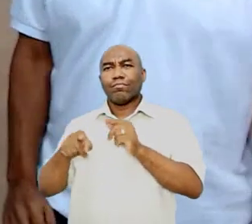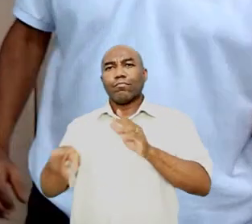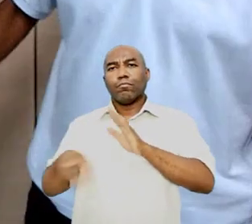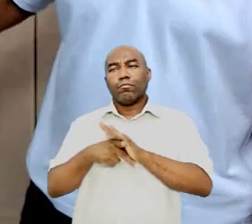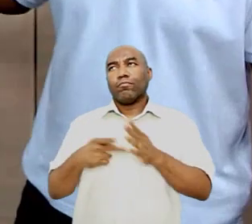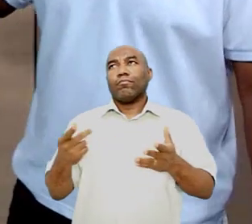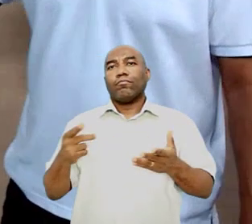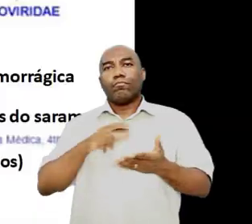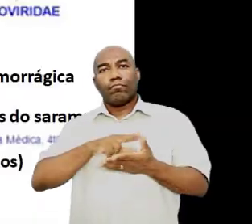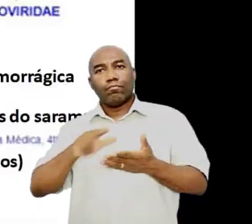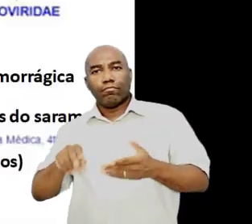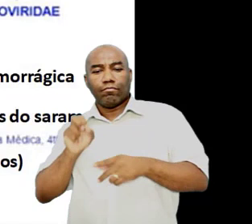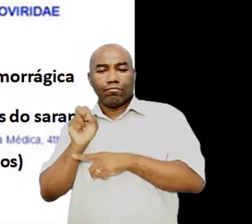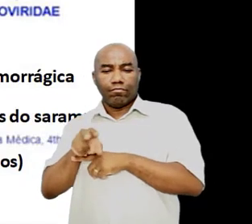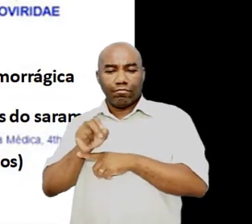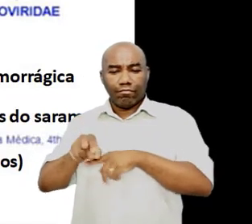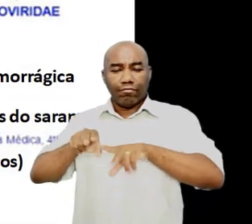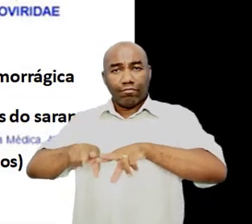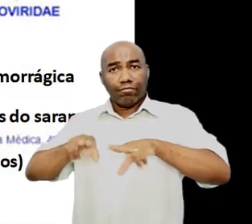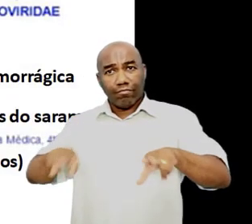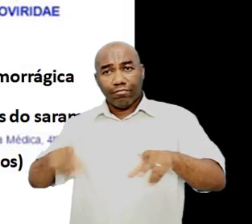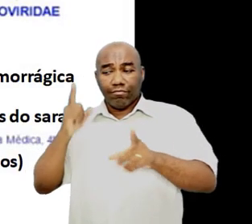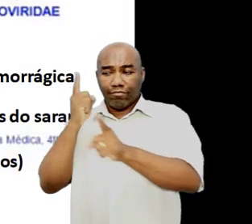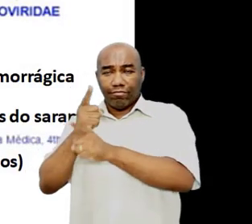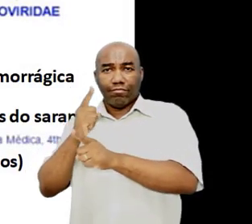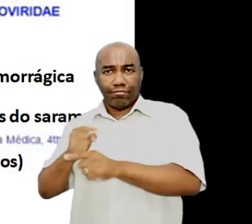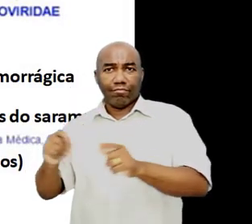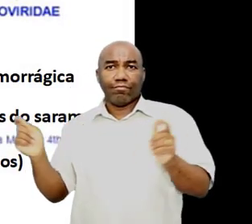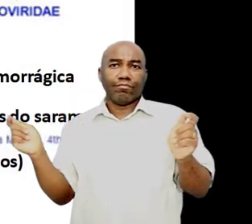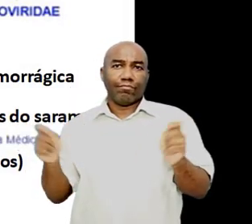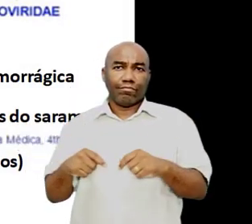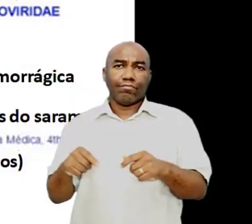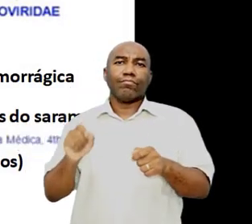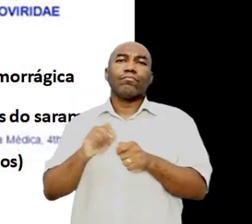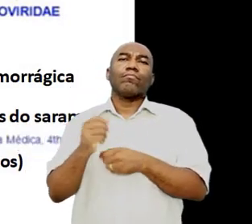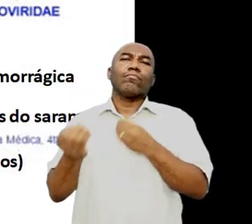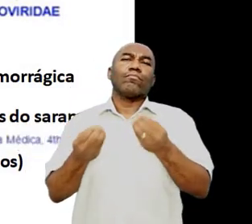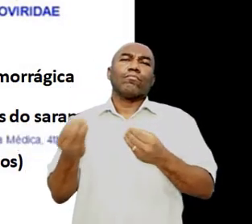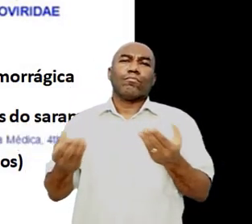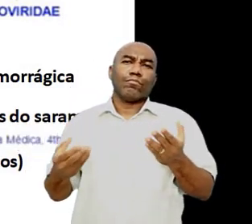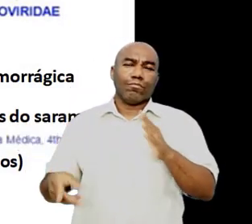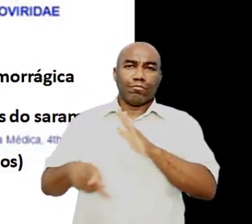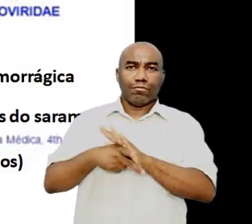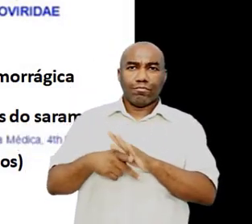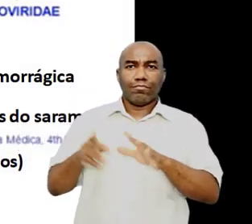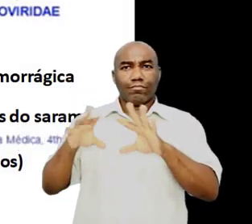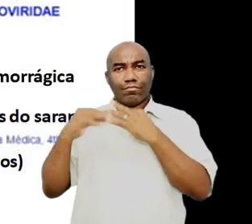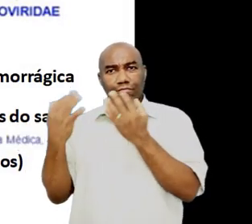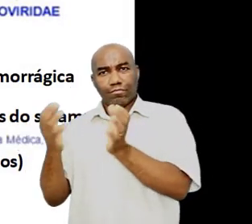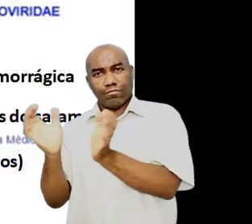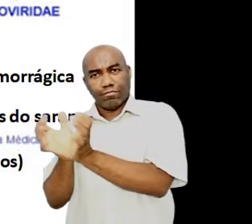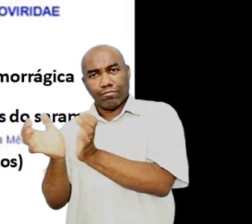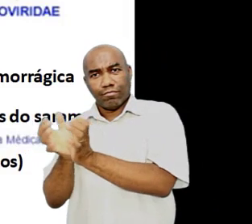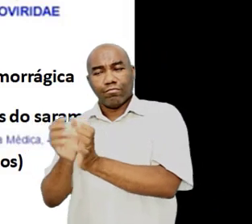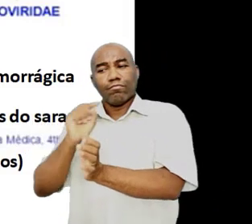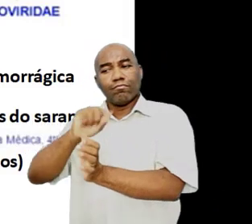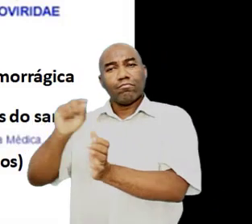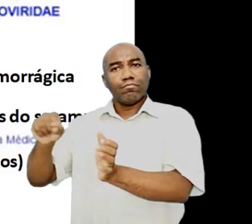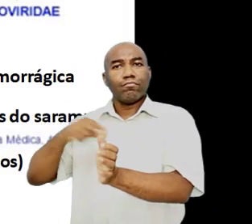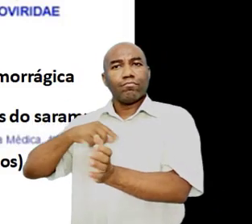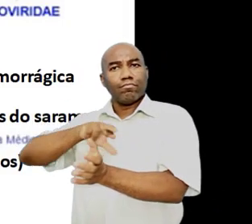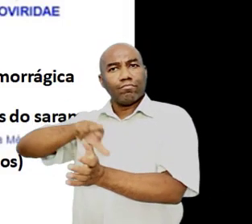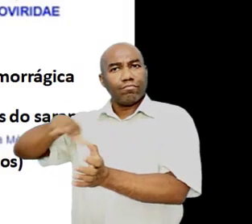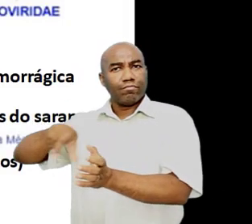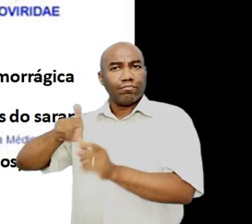viroses. Todas as viroses. E todas as viroses, ela vem do que? De uma família que tem terminação